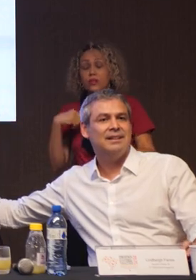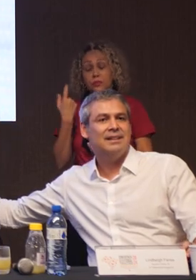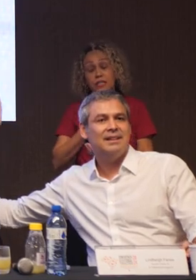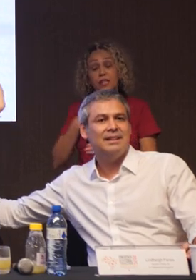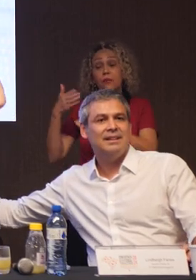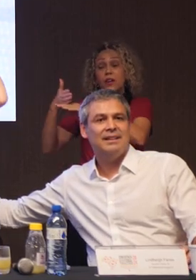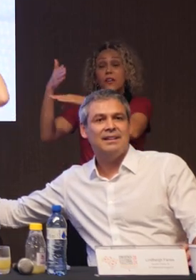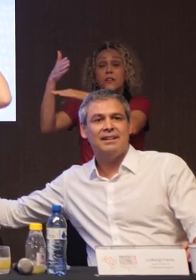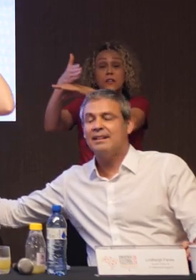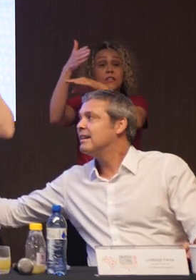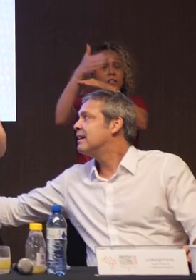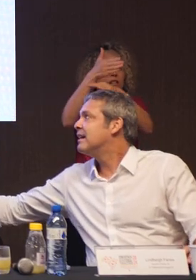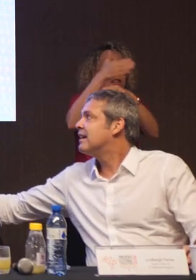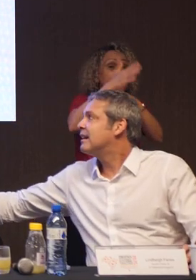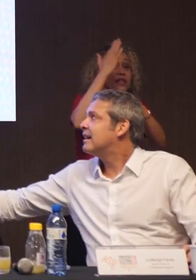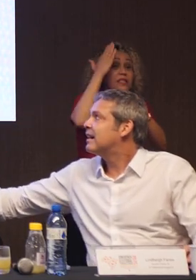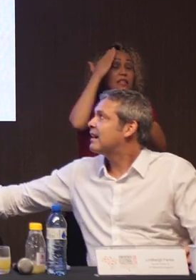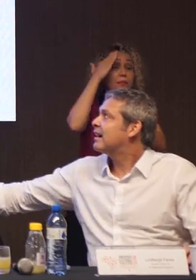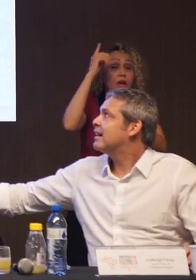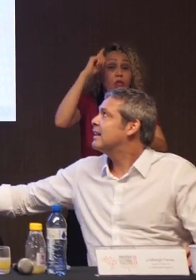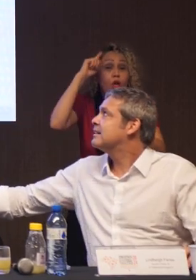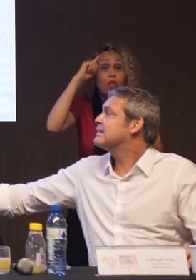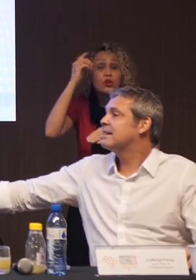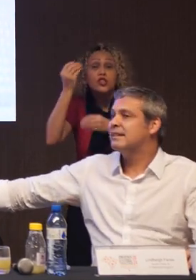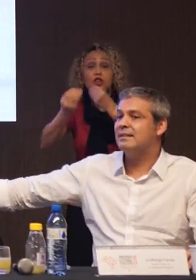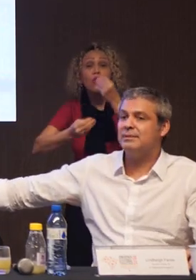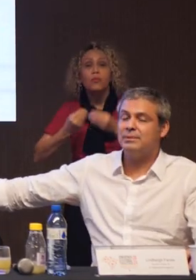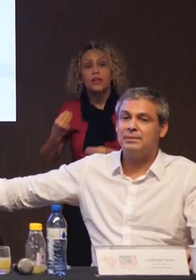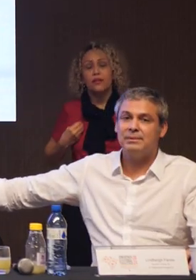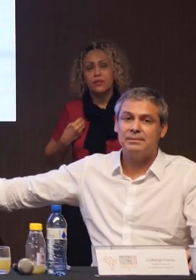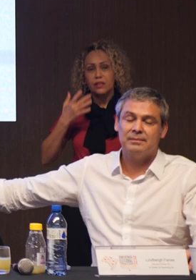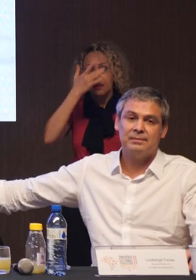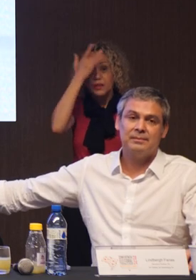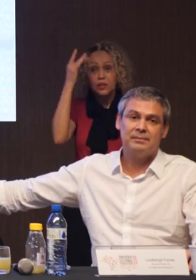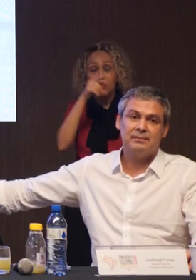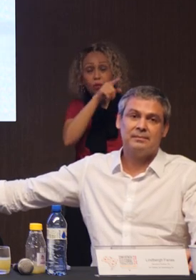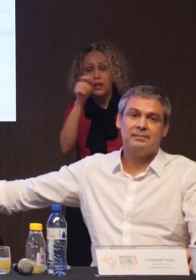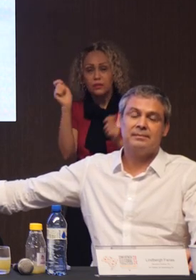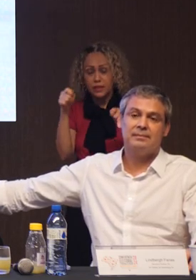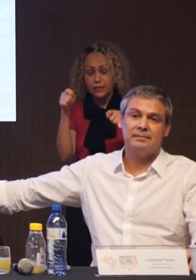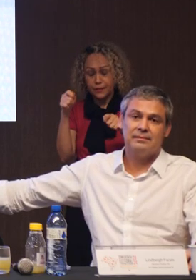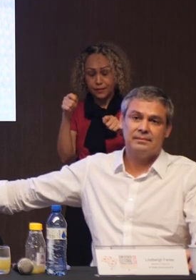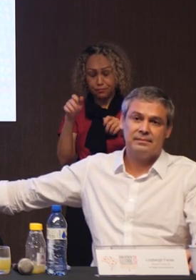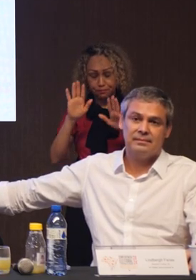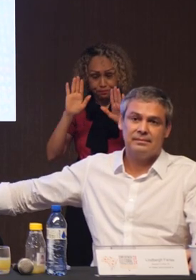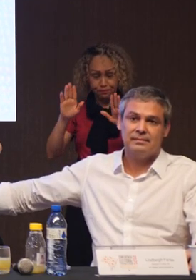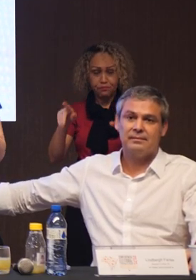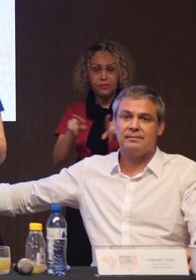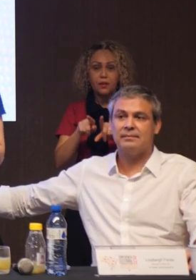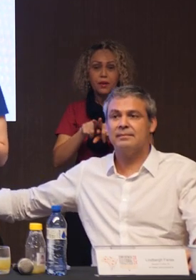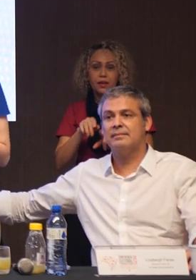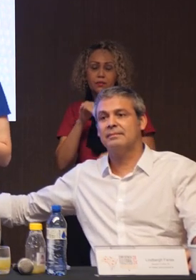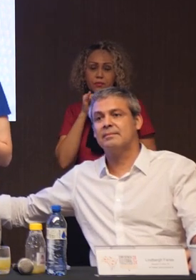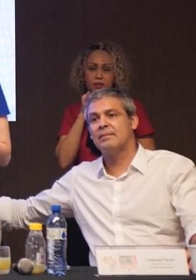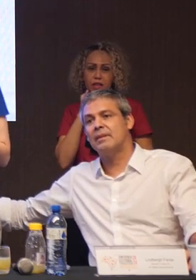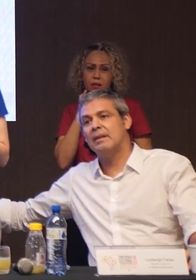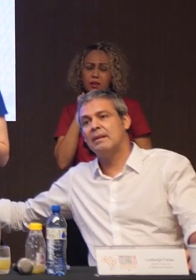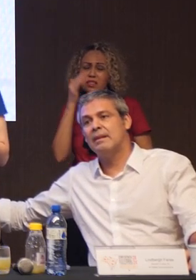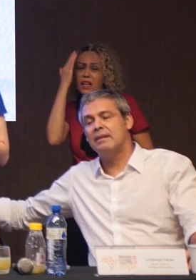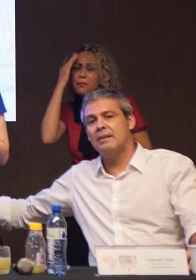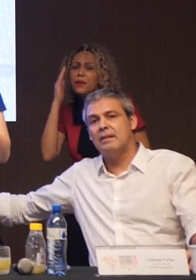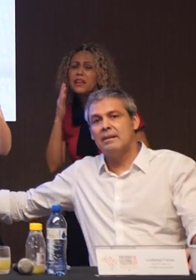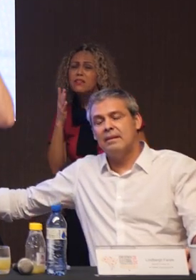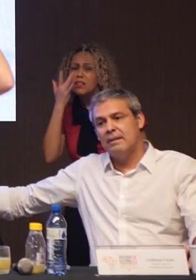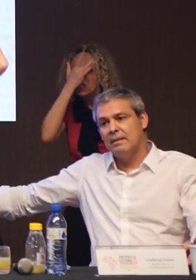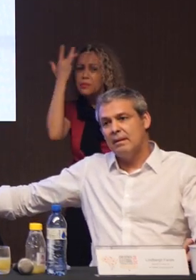nossas cidades? De onde vem o alimento que chega na mesa das cidades? No último período, por exemplo, na minha cidade, Porto